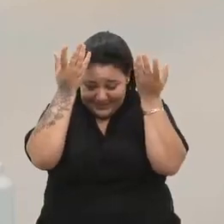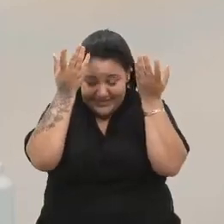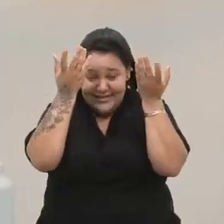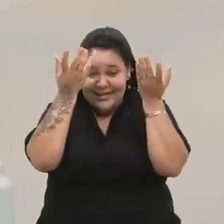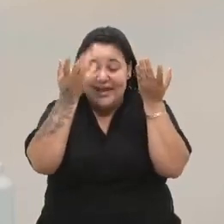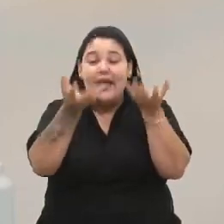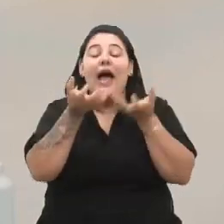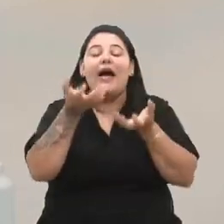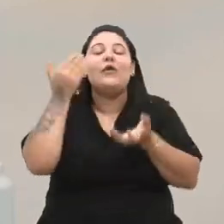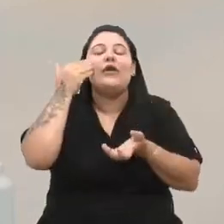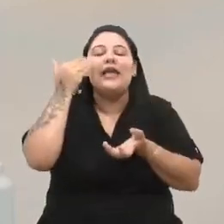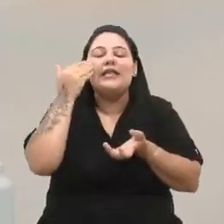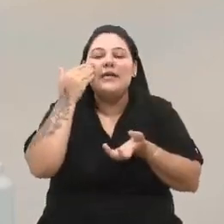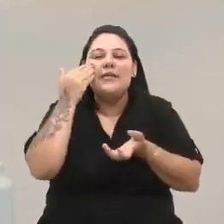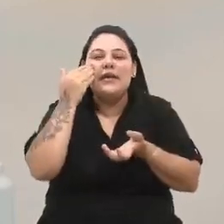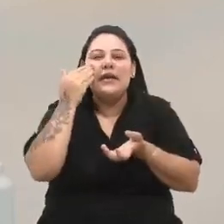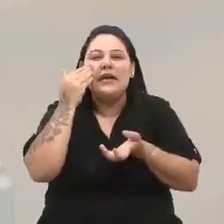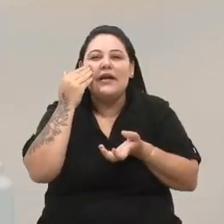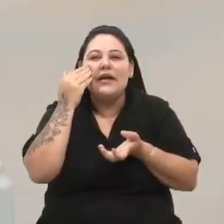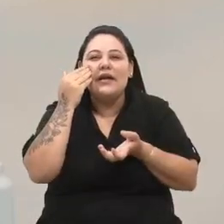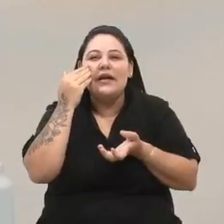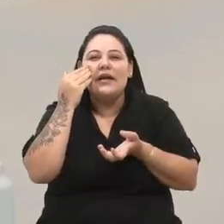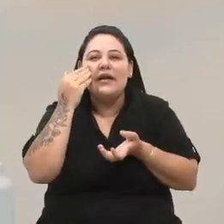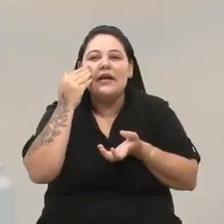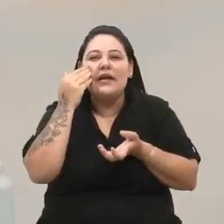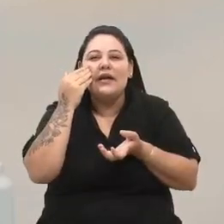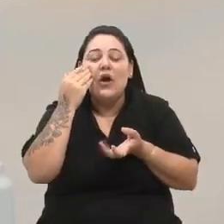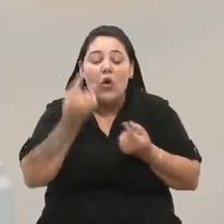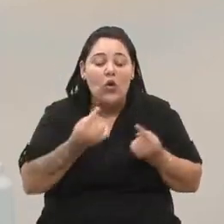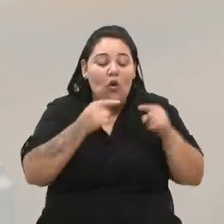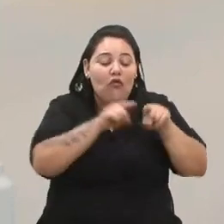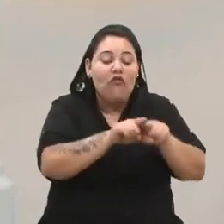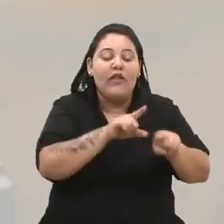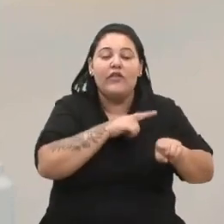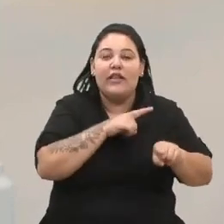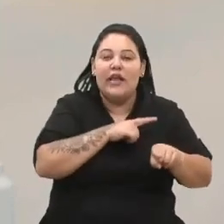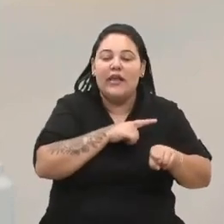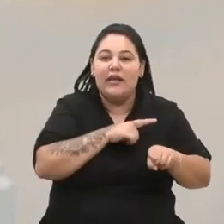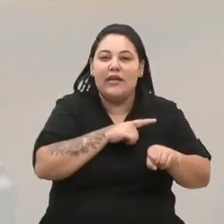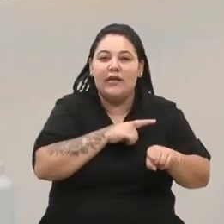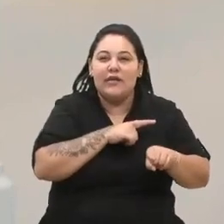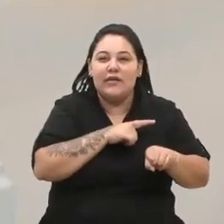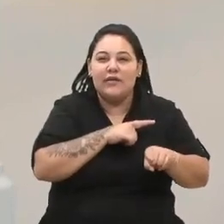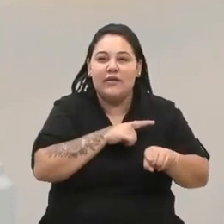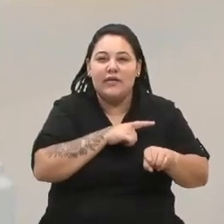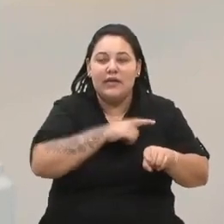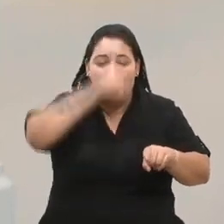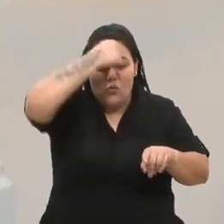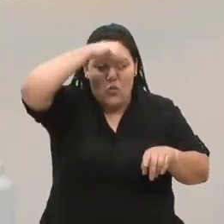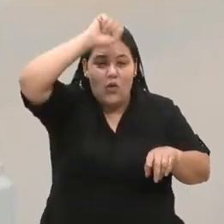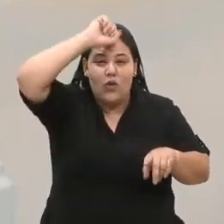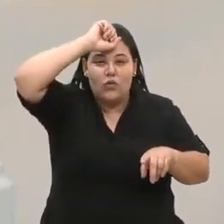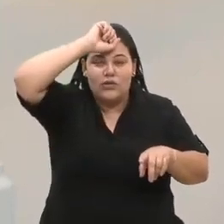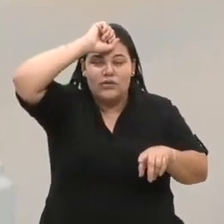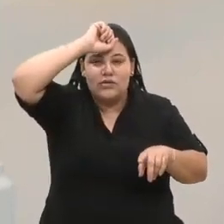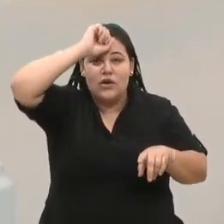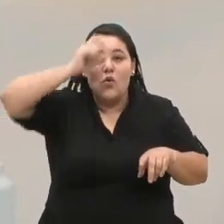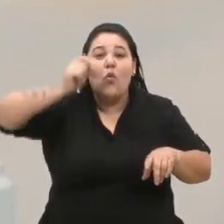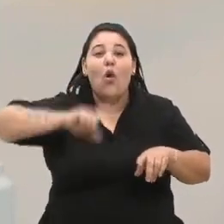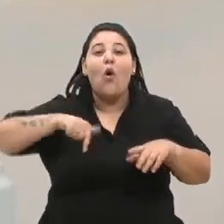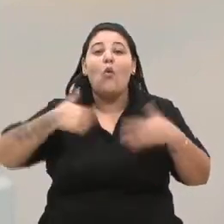de saber o convênio que eles têm com a universidade, qual